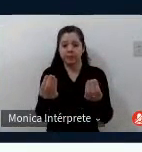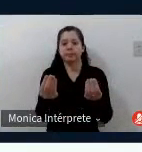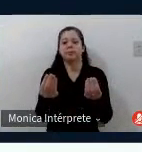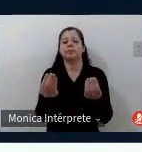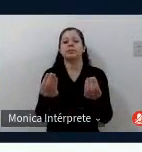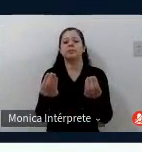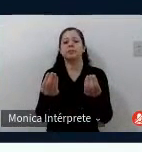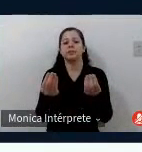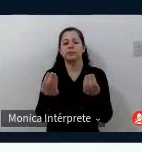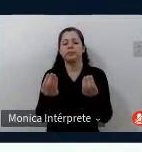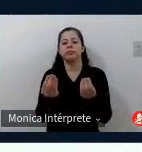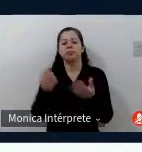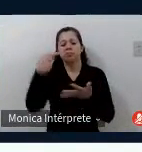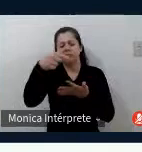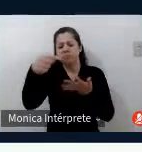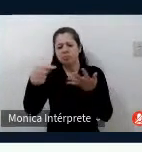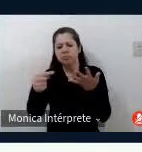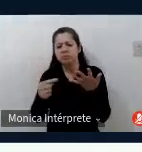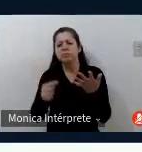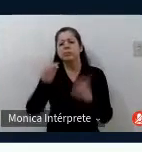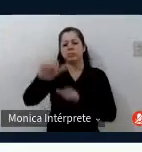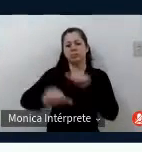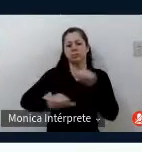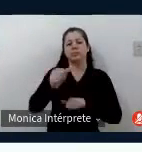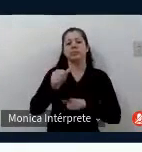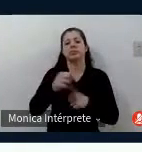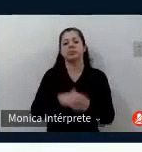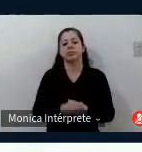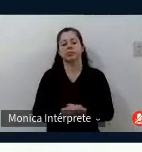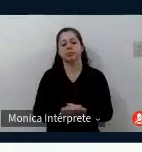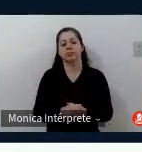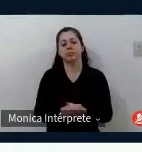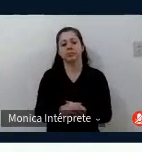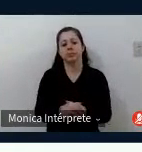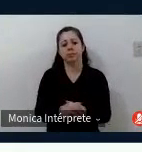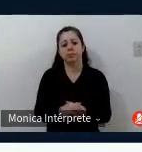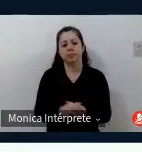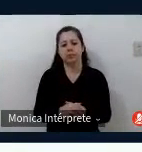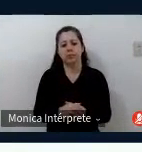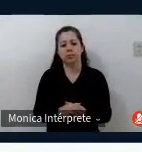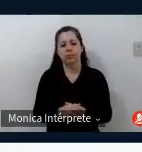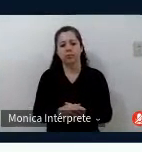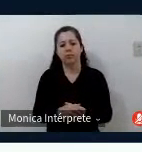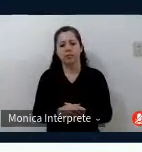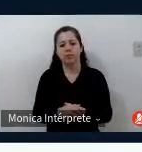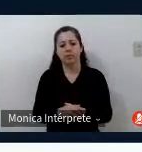sociais, né, que eu já destaquei, e além de muitos outros, né, porque a nossa base, né,